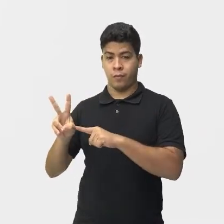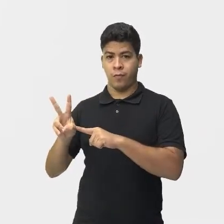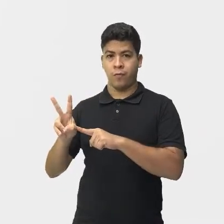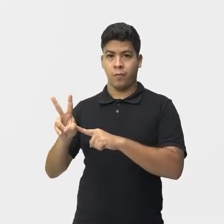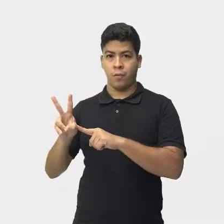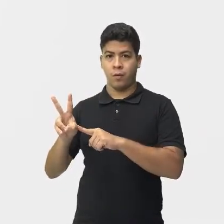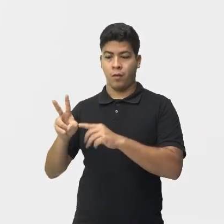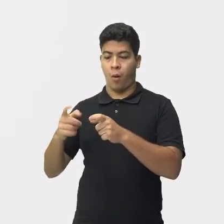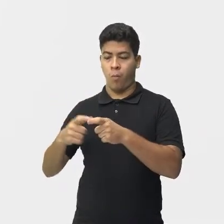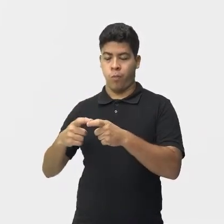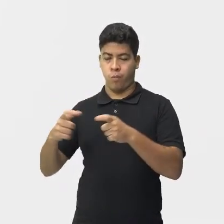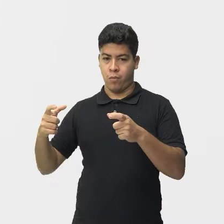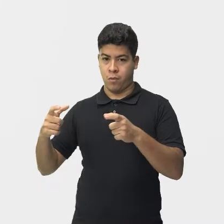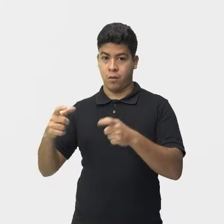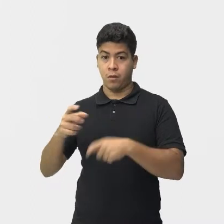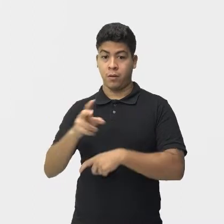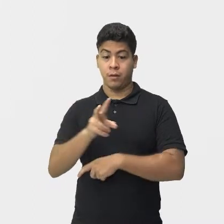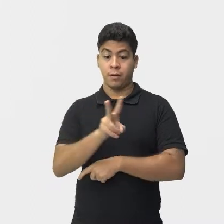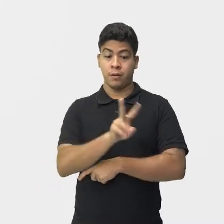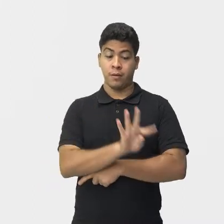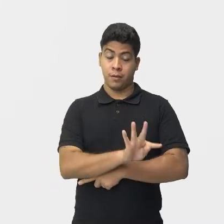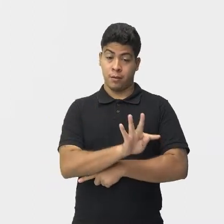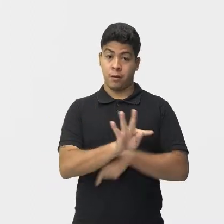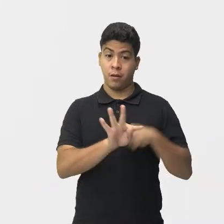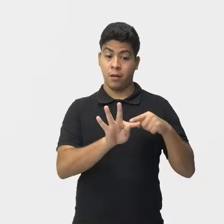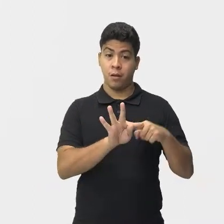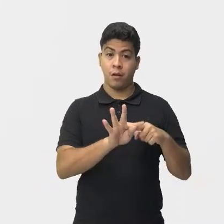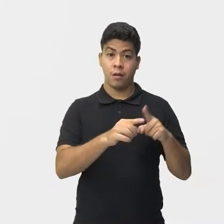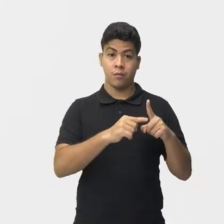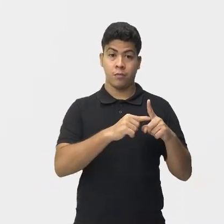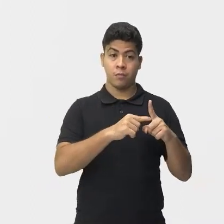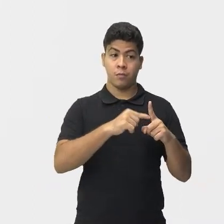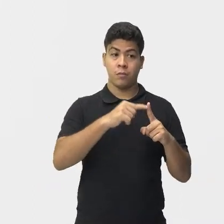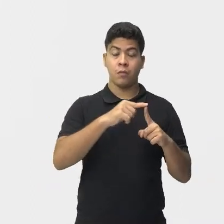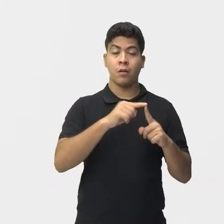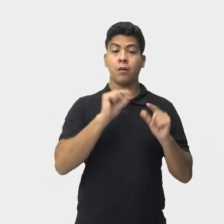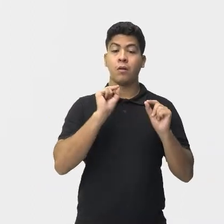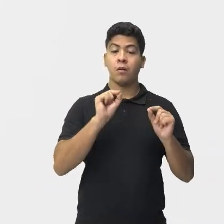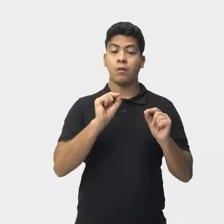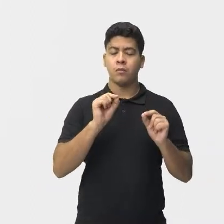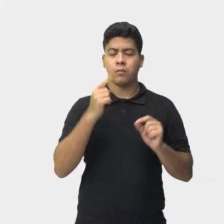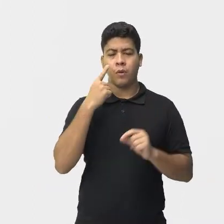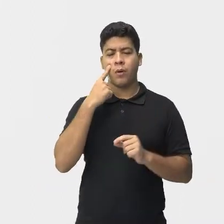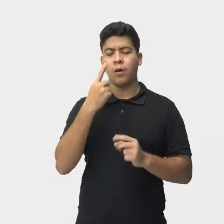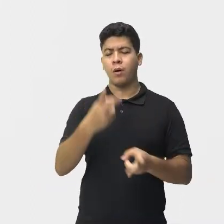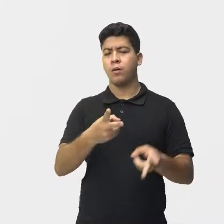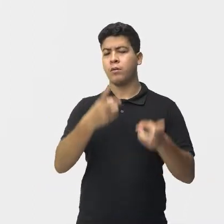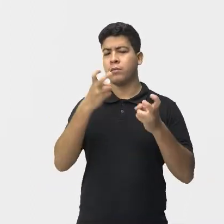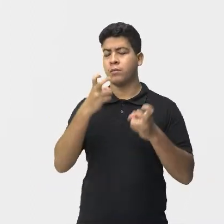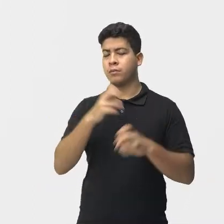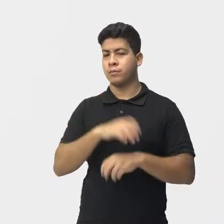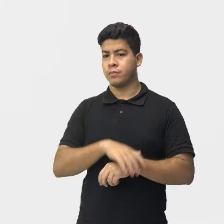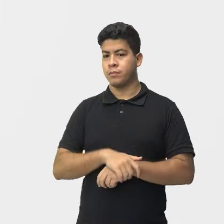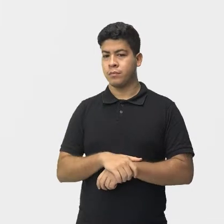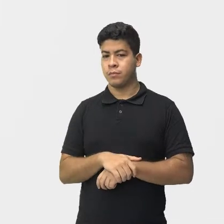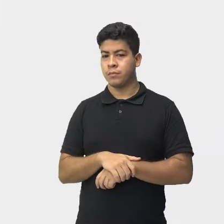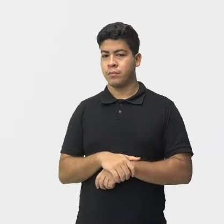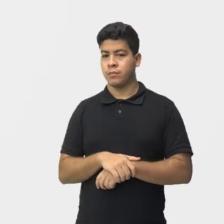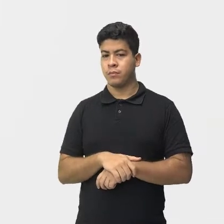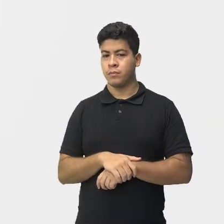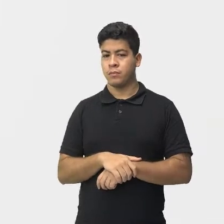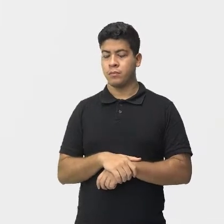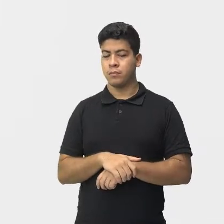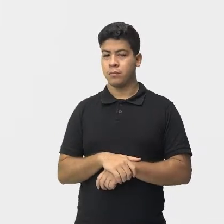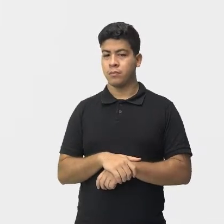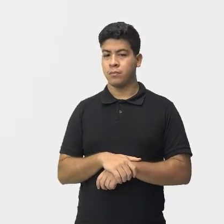serão diretamente proporcionais. Aqui nós vemos o formato do gráfico da pressão da transformação à